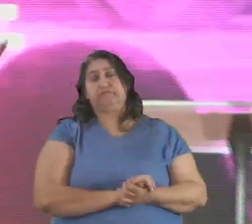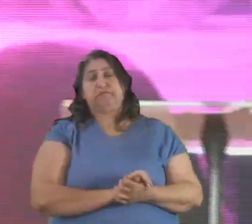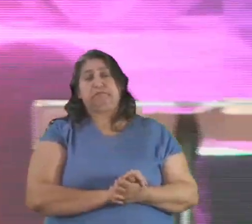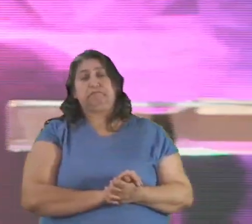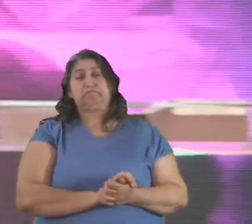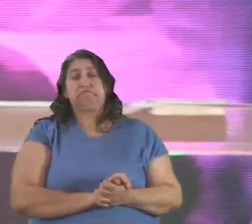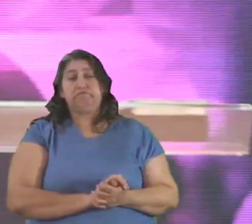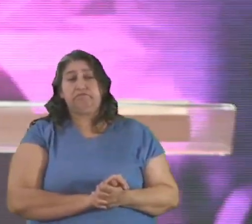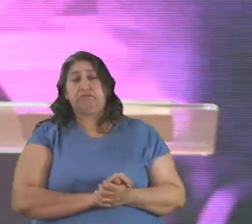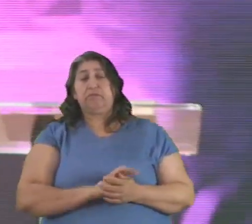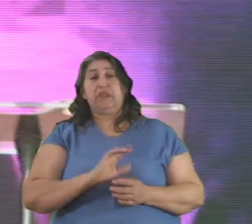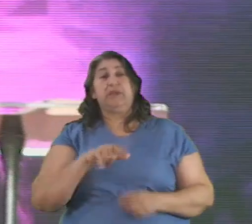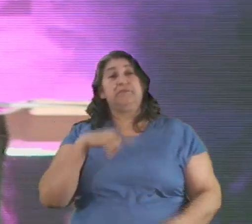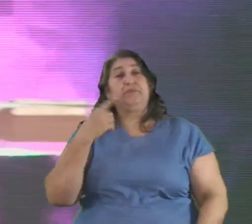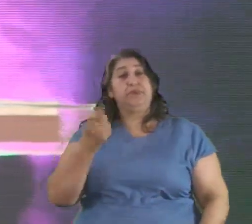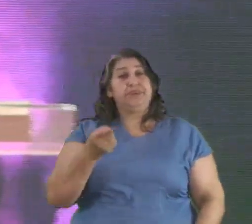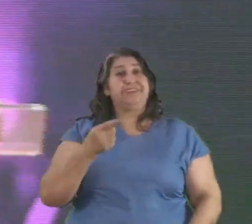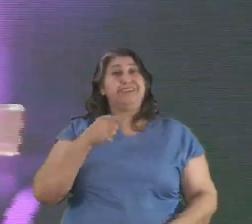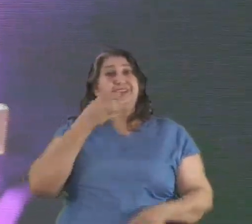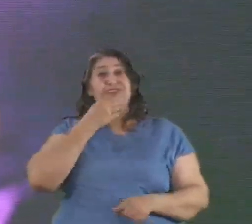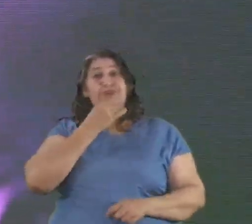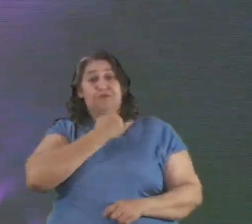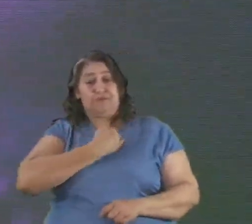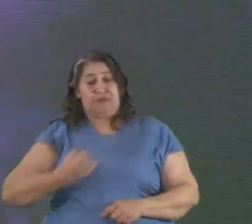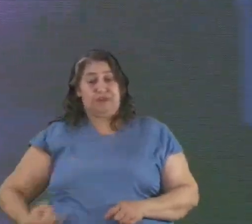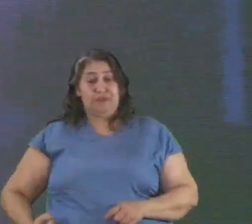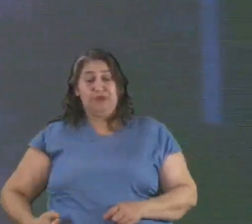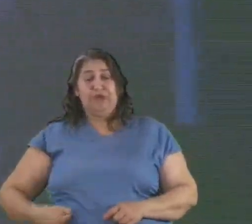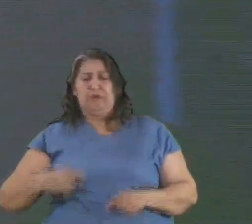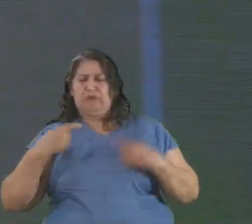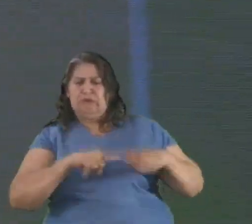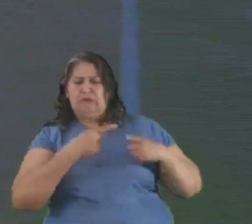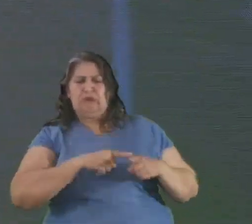Depois dessa tentativa, os judeus resistiram.